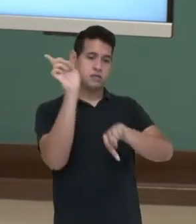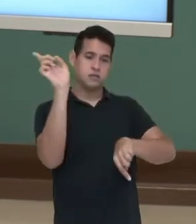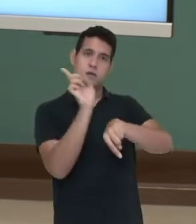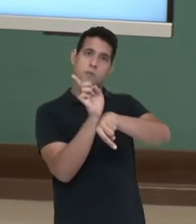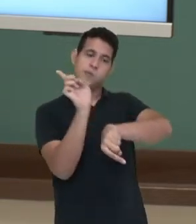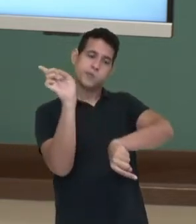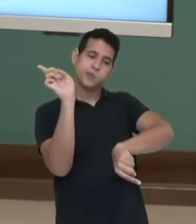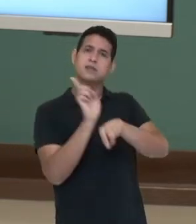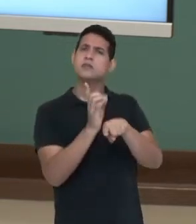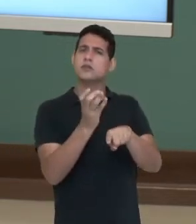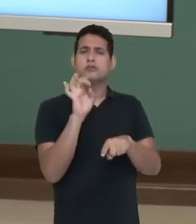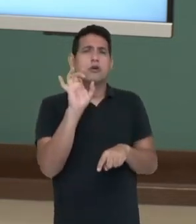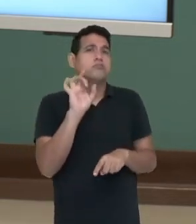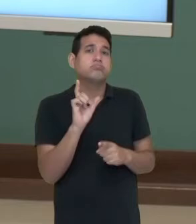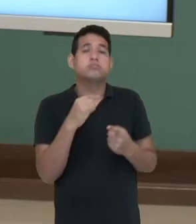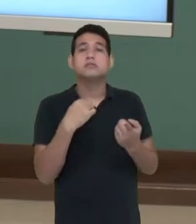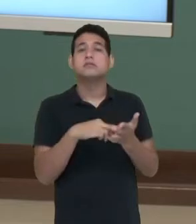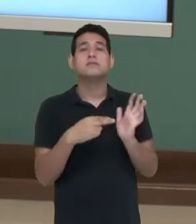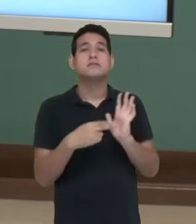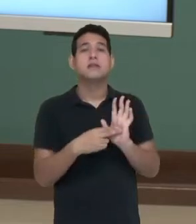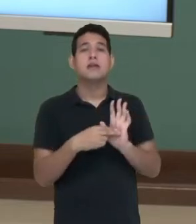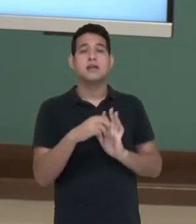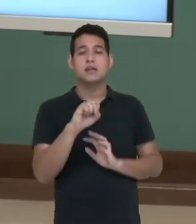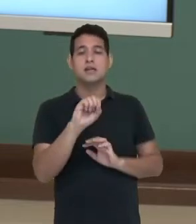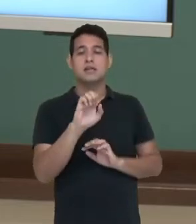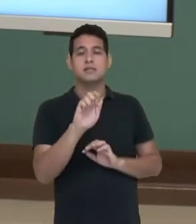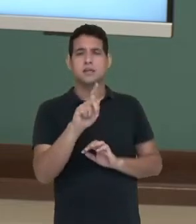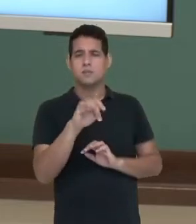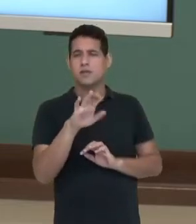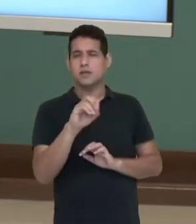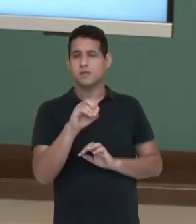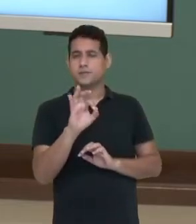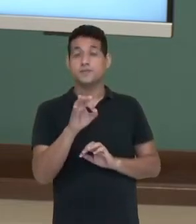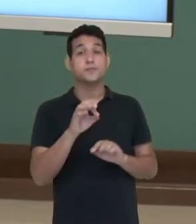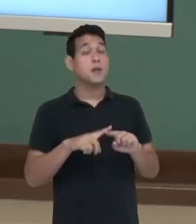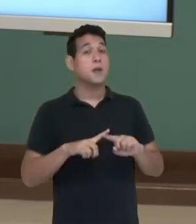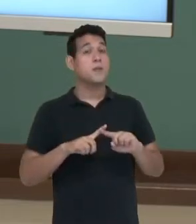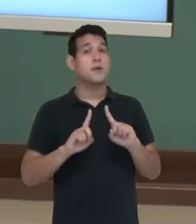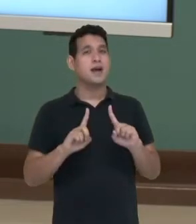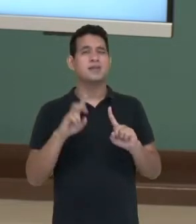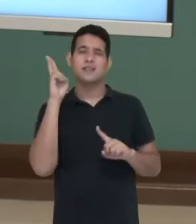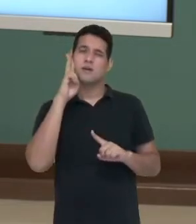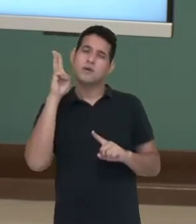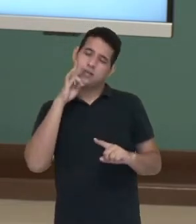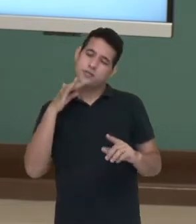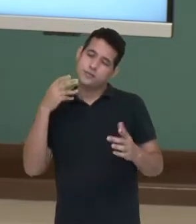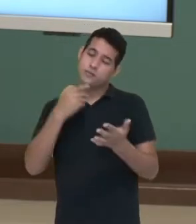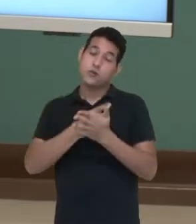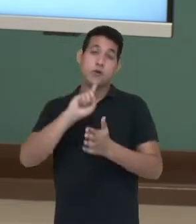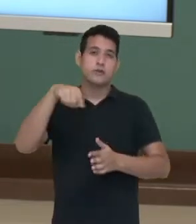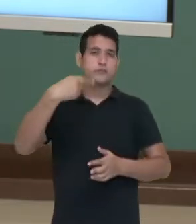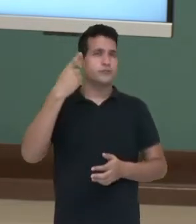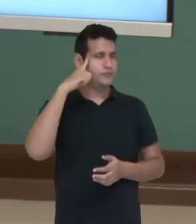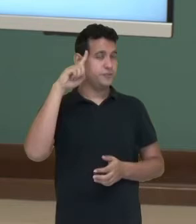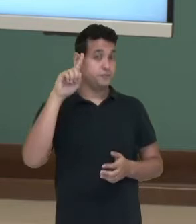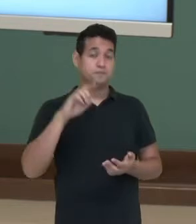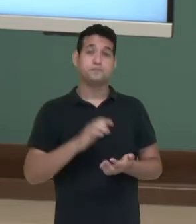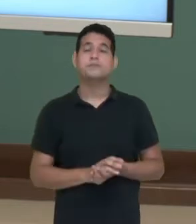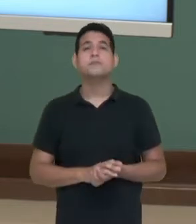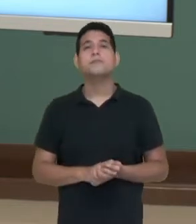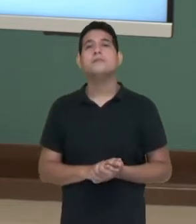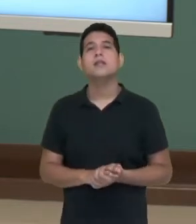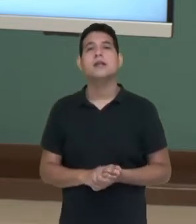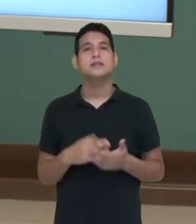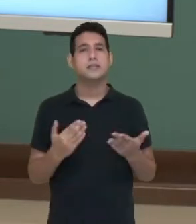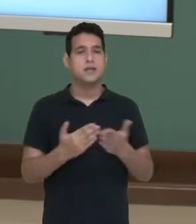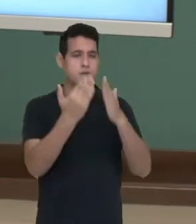aquele pedacinho ali, a gente chama de segmento de reta. Mas essa é uma história para outro dia. Acompanhe a